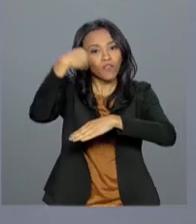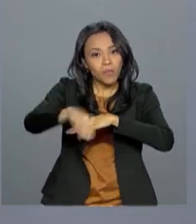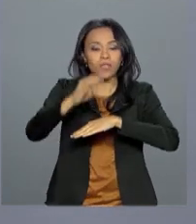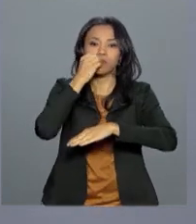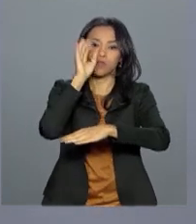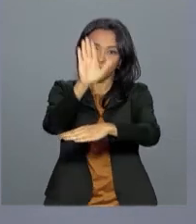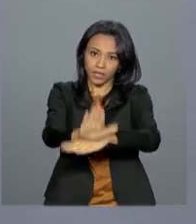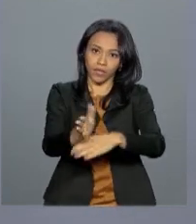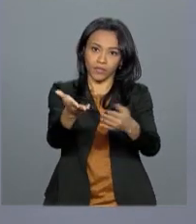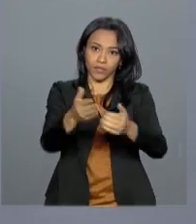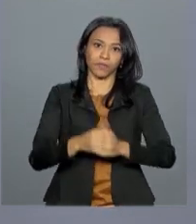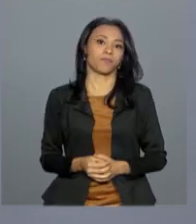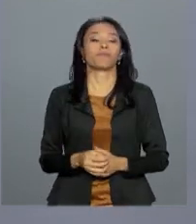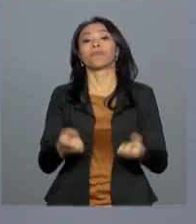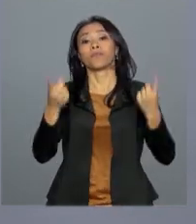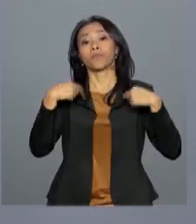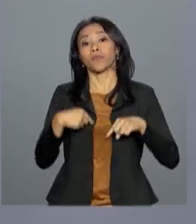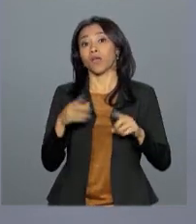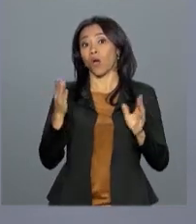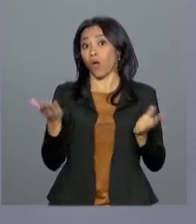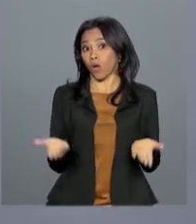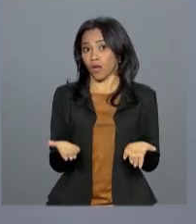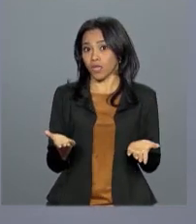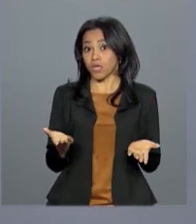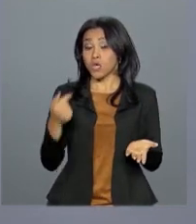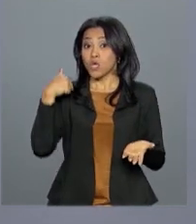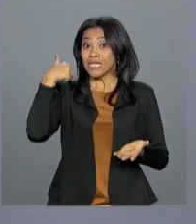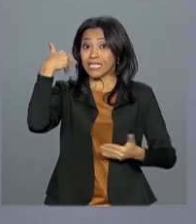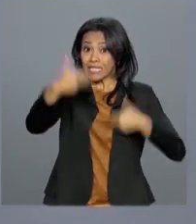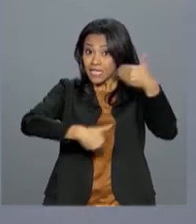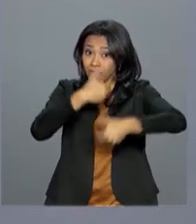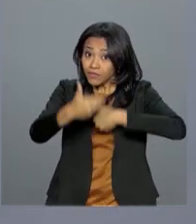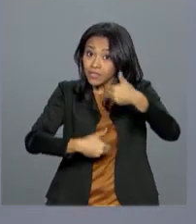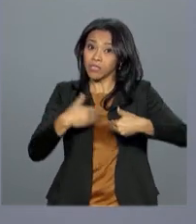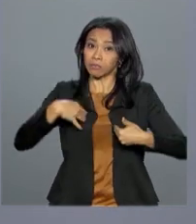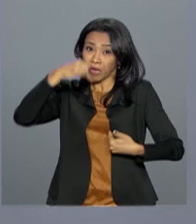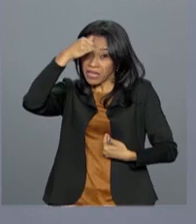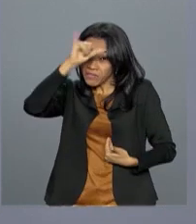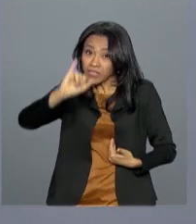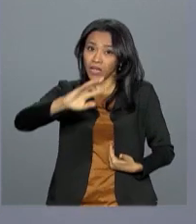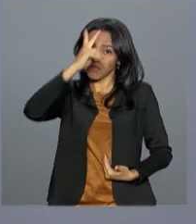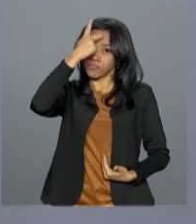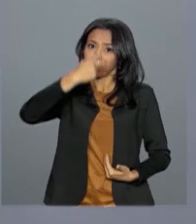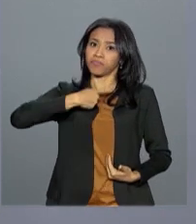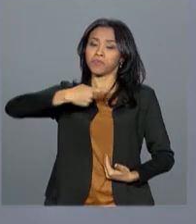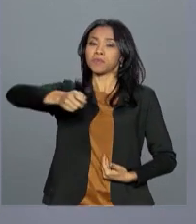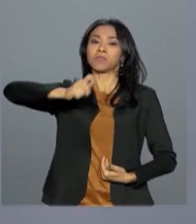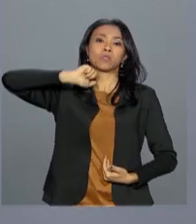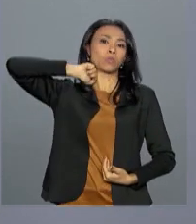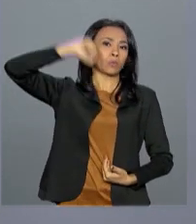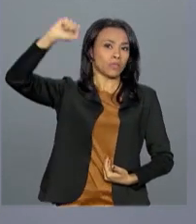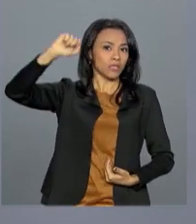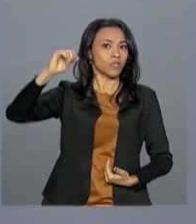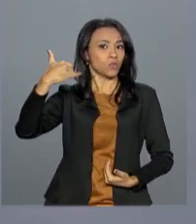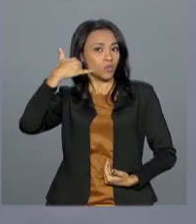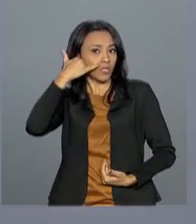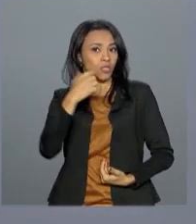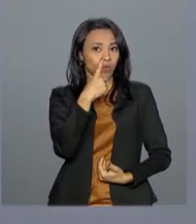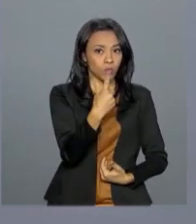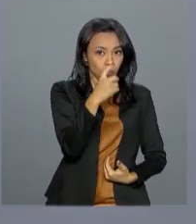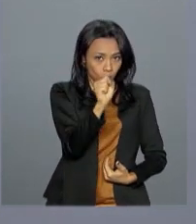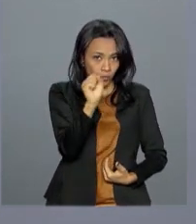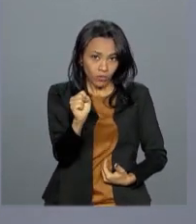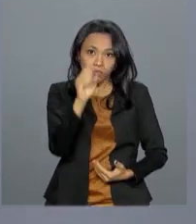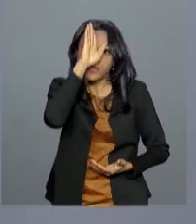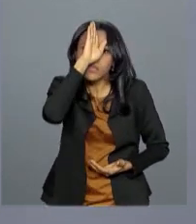tarde pra você e olha a partir de agora o serviço de prevenção ao suicídio ligue 1188 está disponível